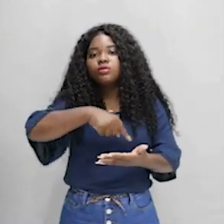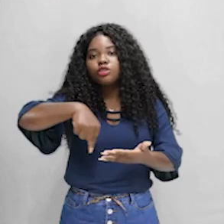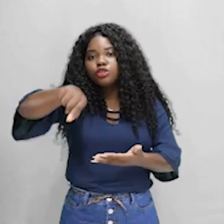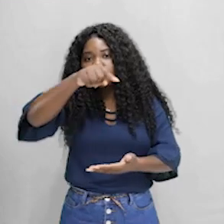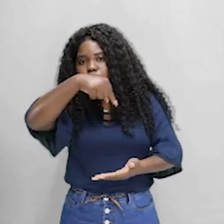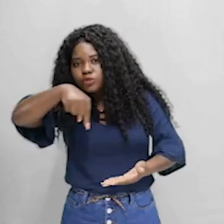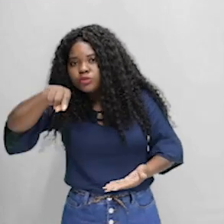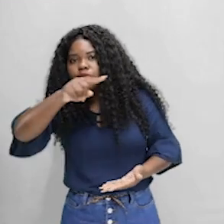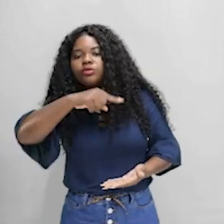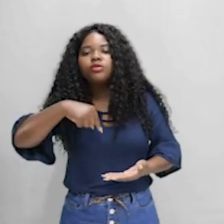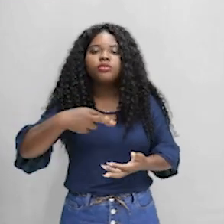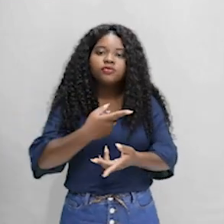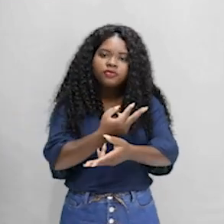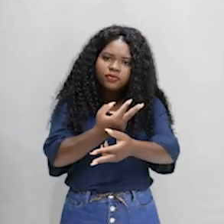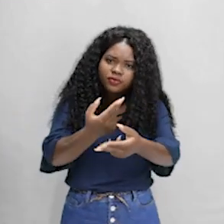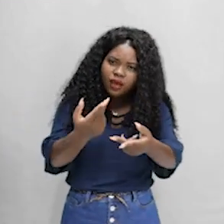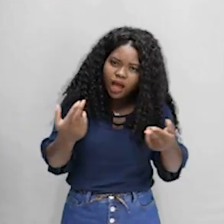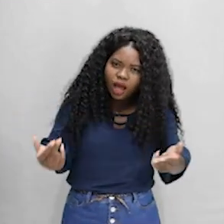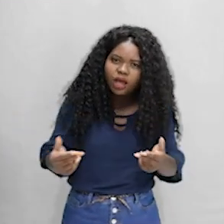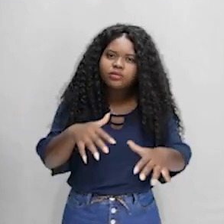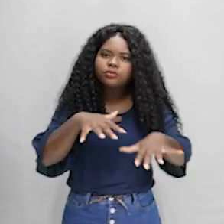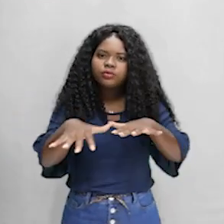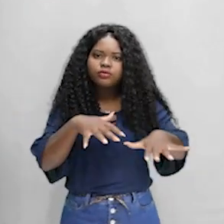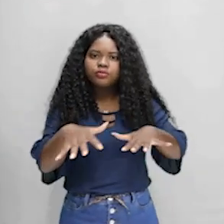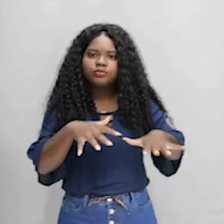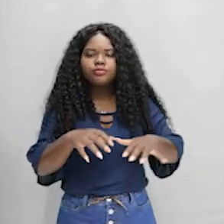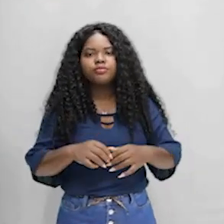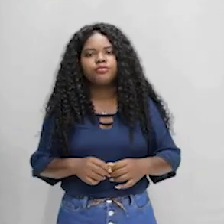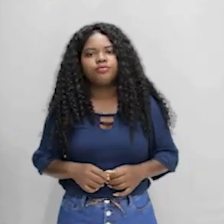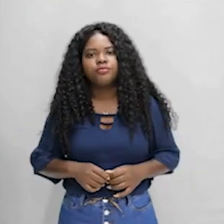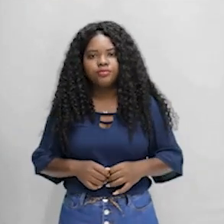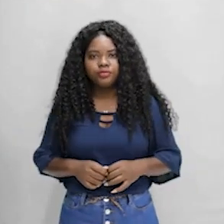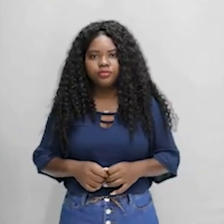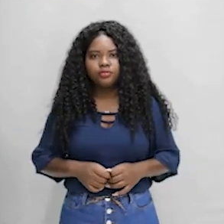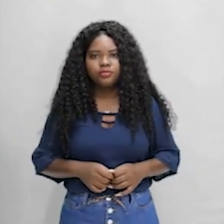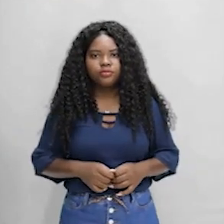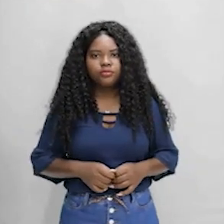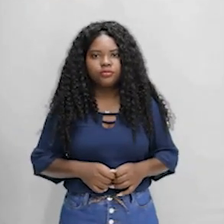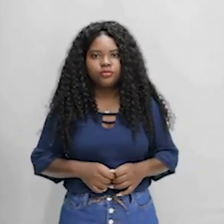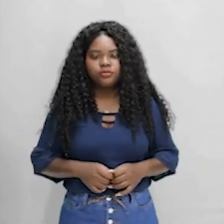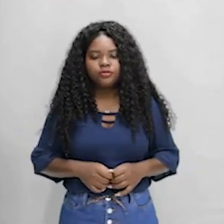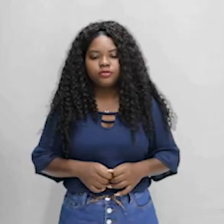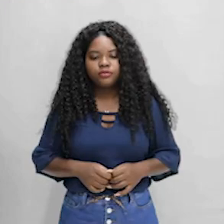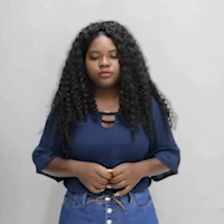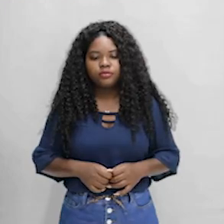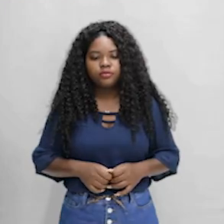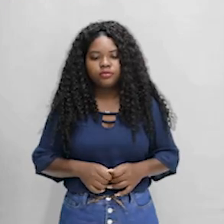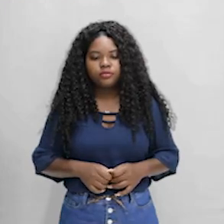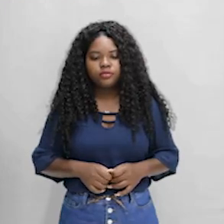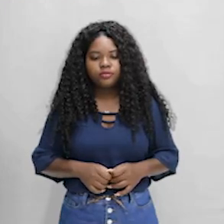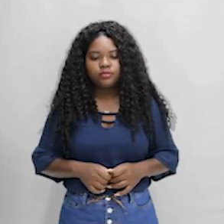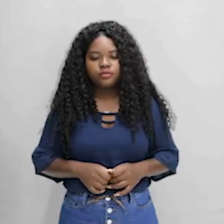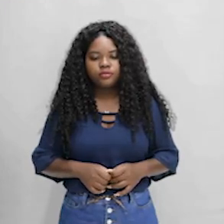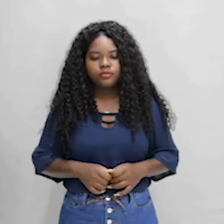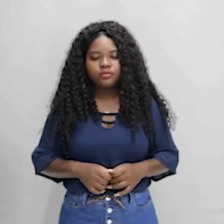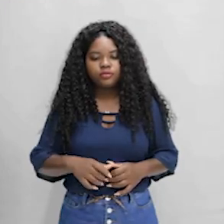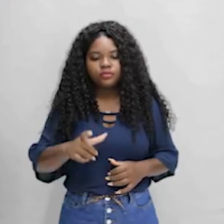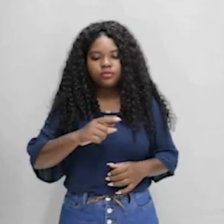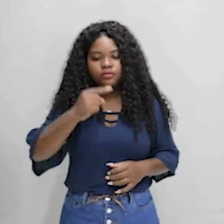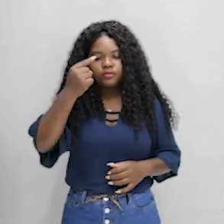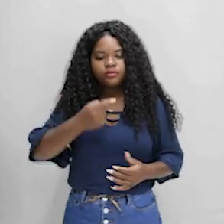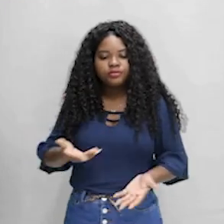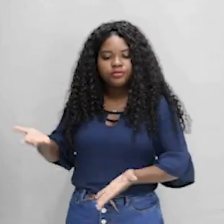de movimentos ali colados, né, partindo ali um junto com o outro ali. A